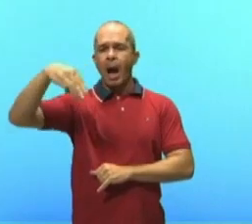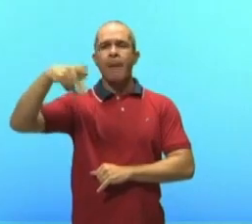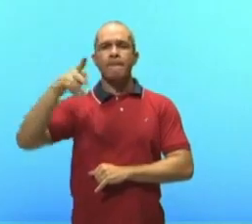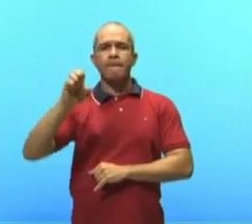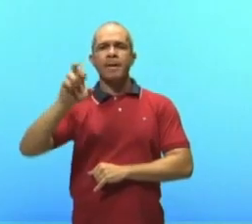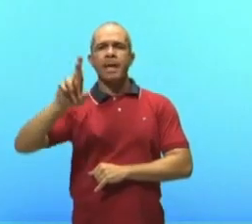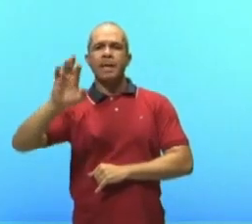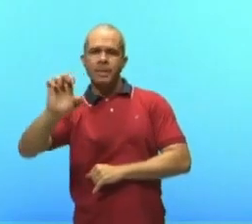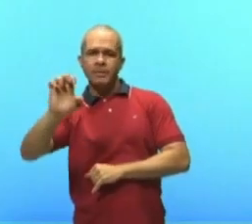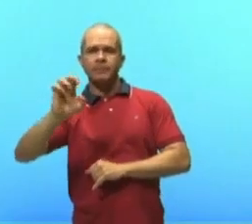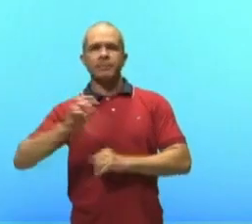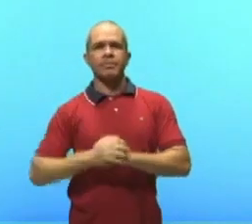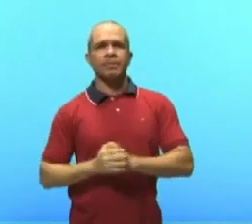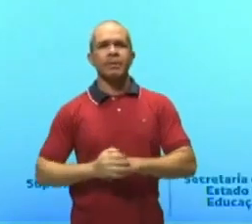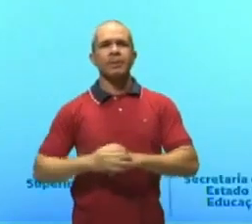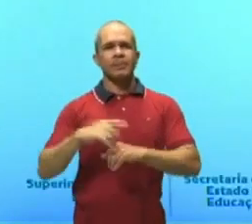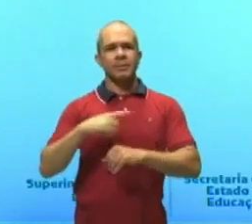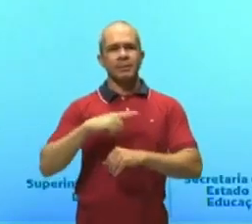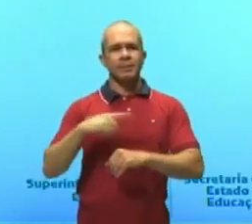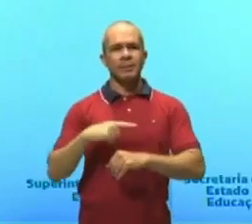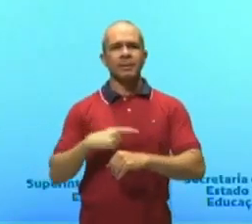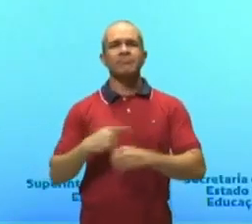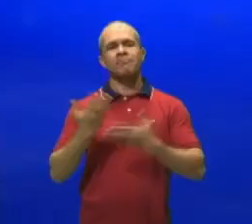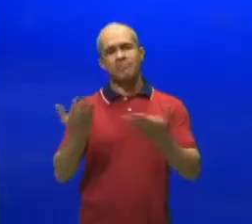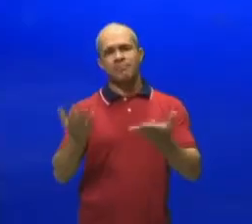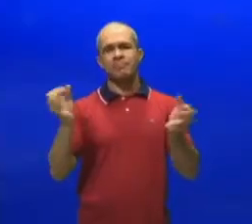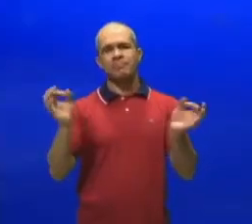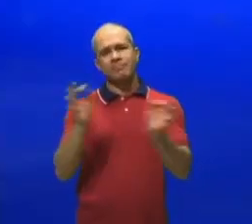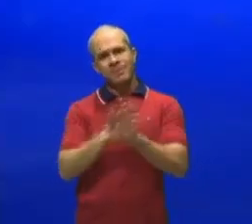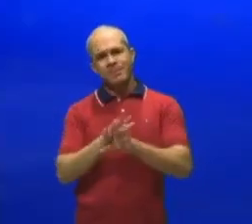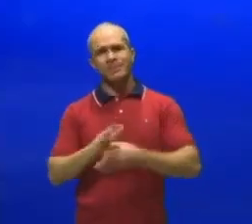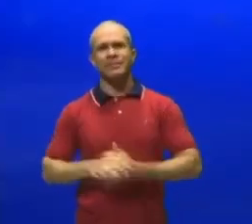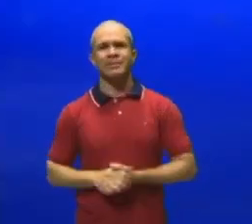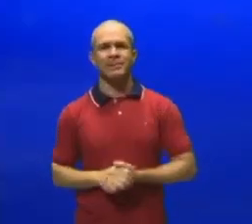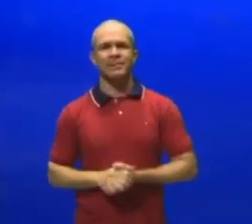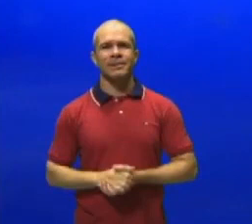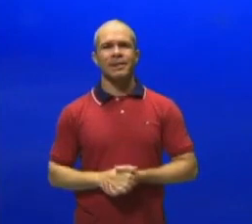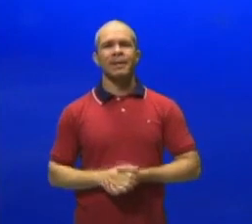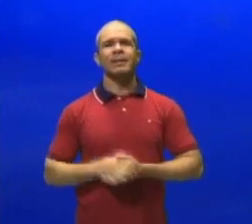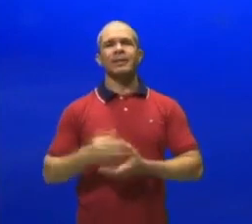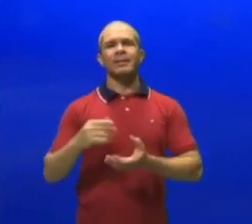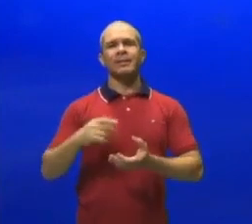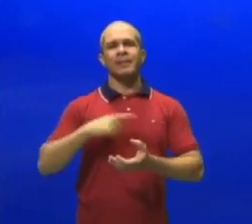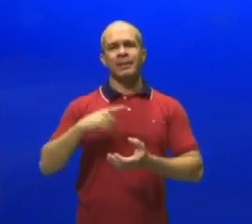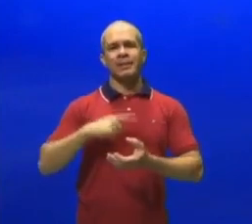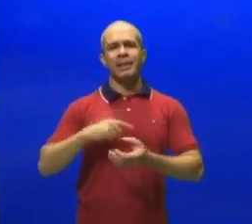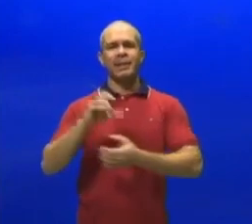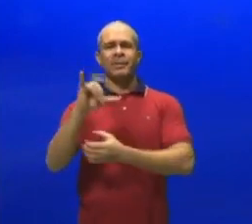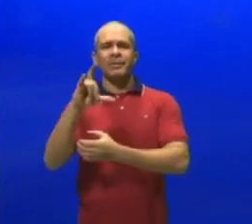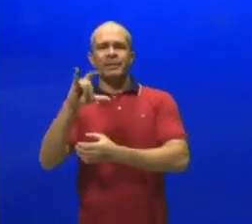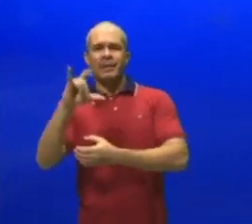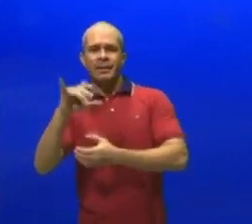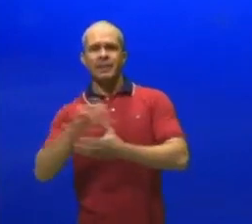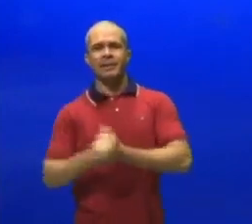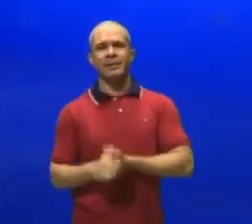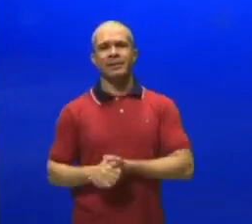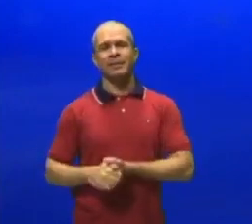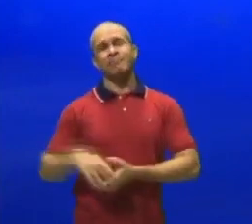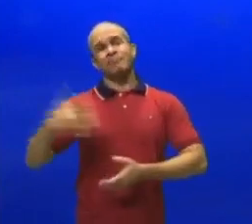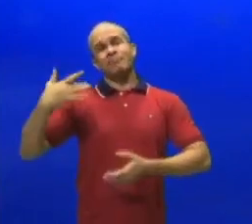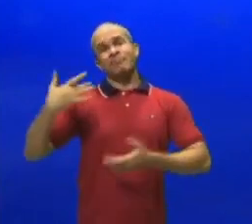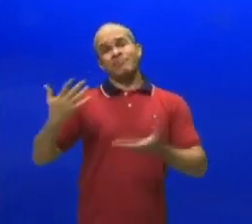de beijo selvagem. Beleza, pessoal? Então, esse aqui é o nosso Instagram e o nosso...